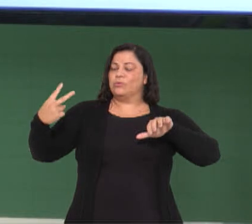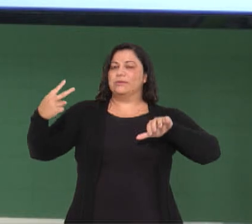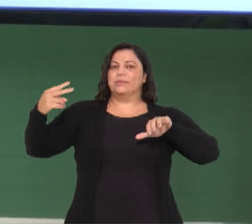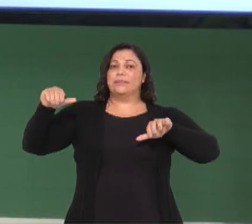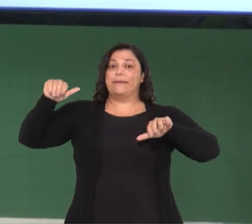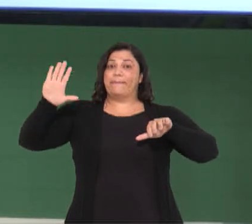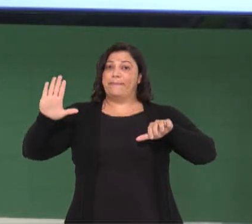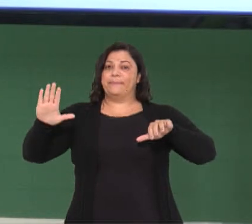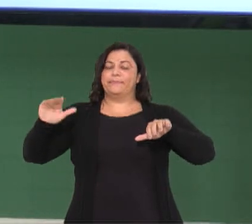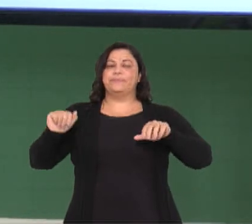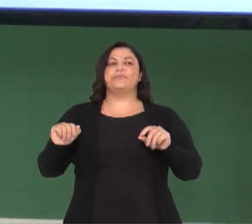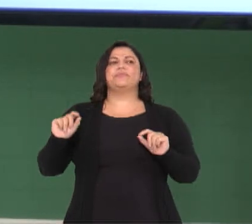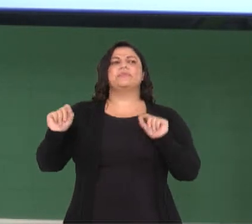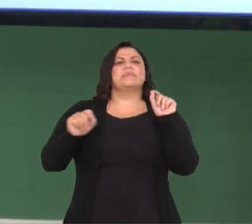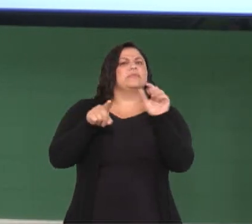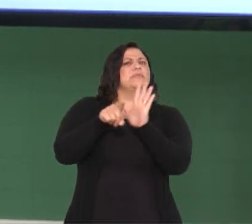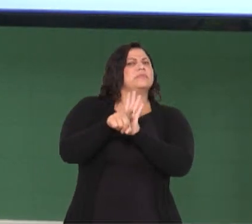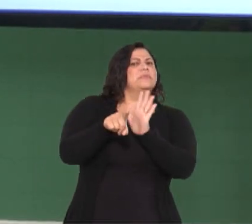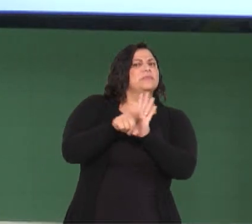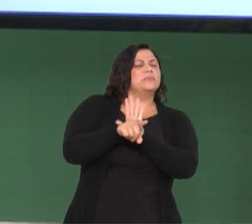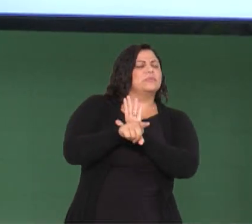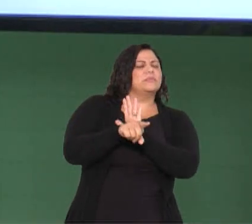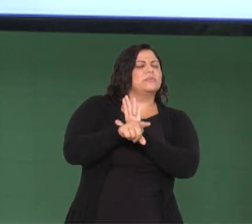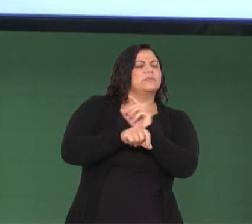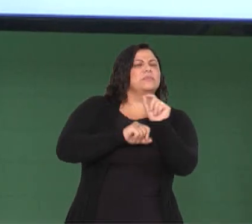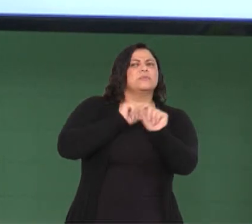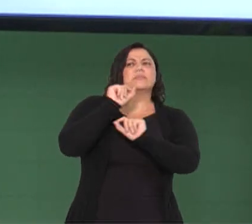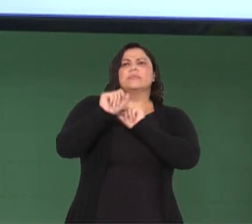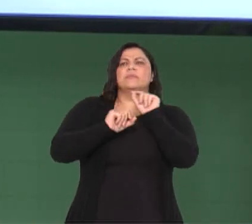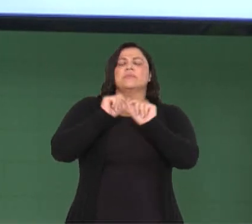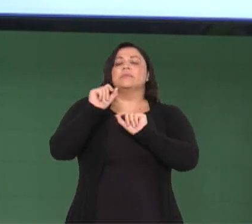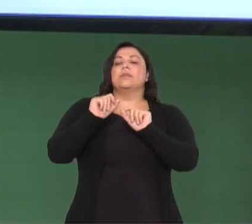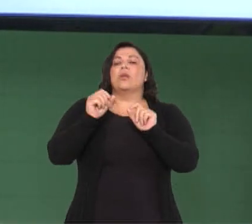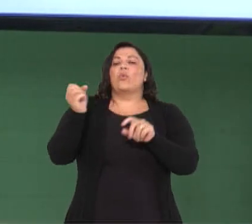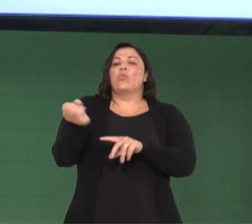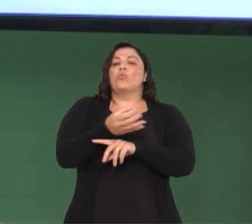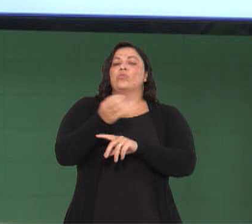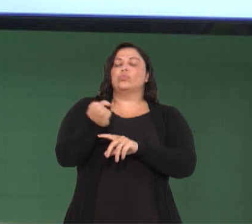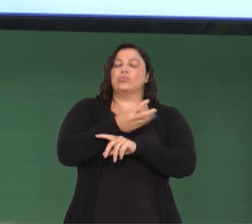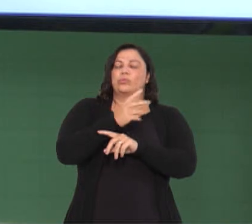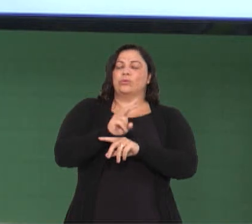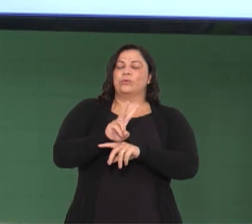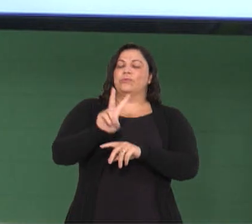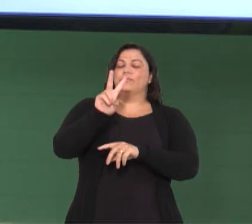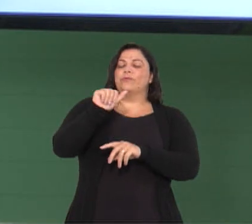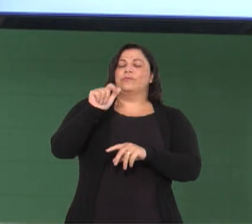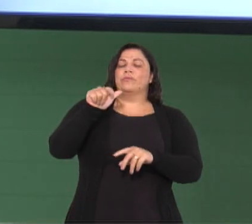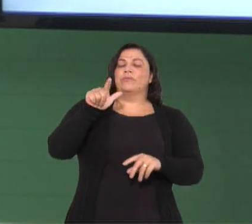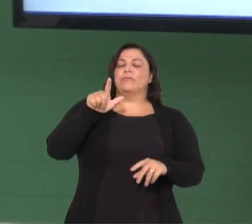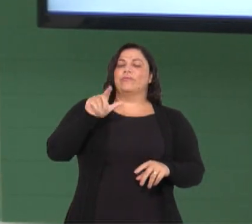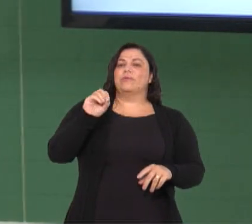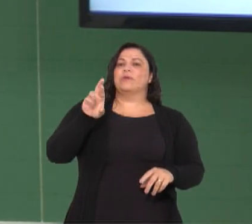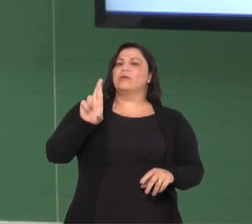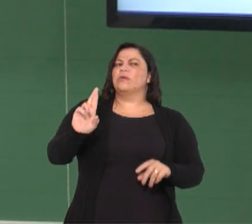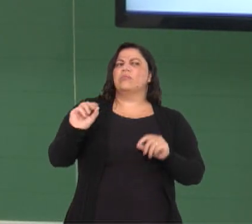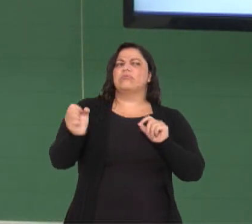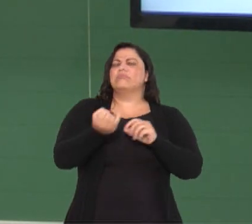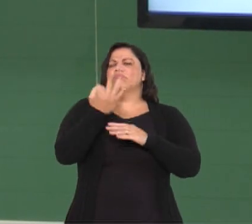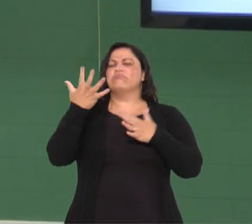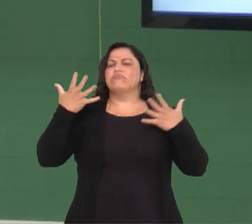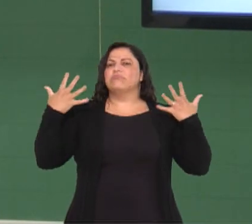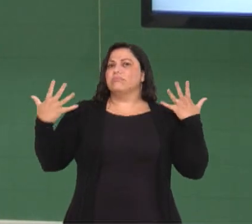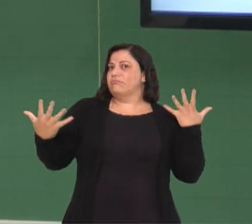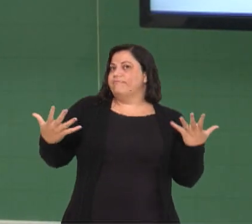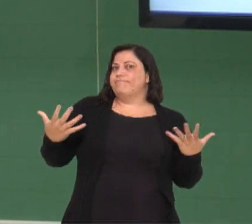aí a gente pergunta, quer saber qual o novo valor da força elétrica entre essas cargas. Então, analisando aqui de novo a